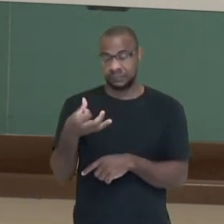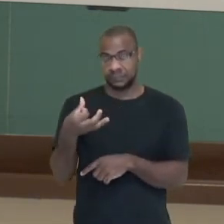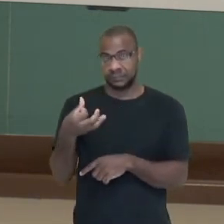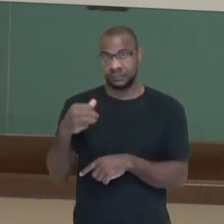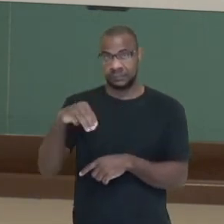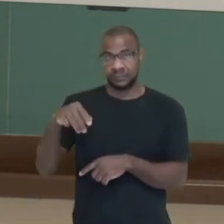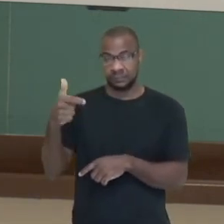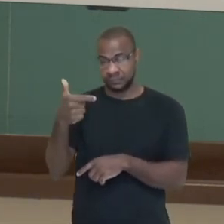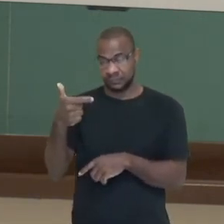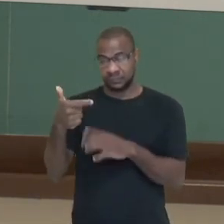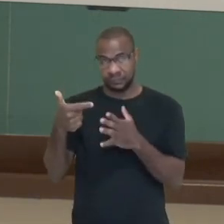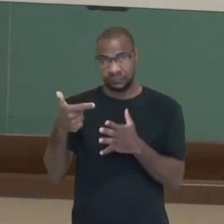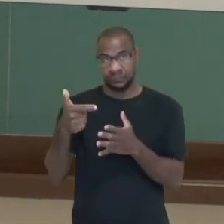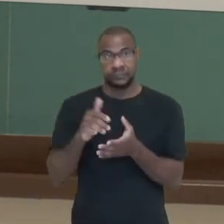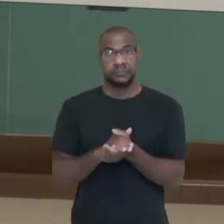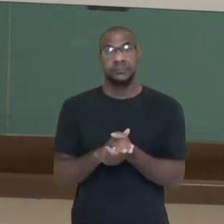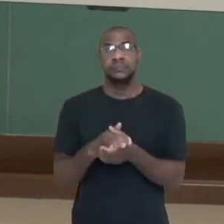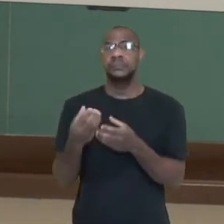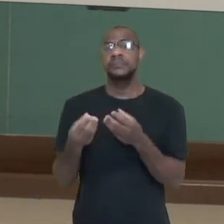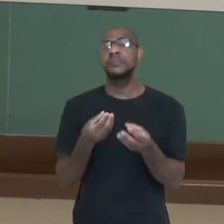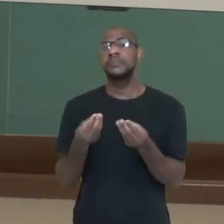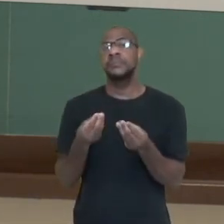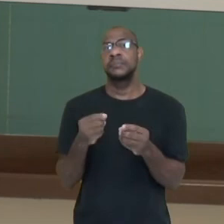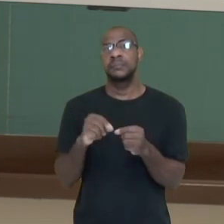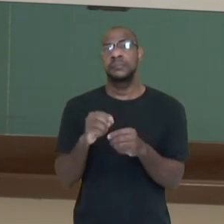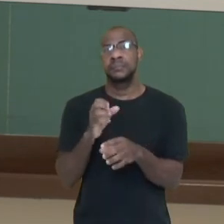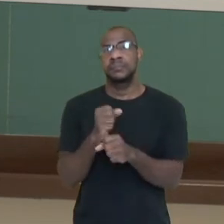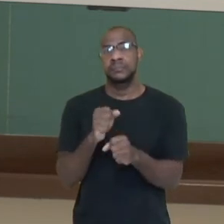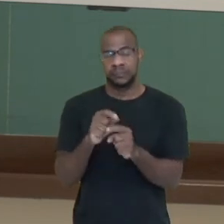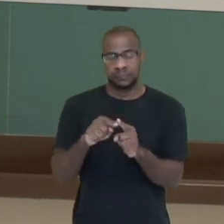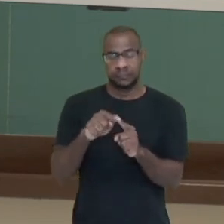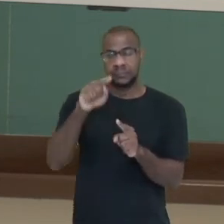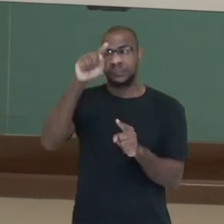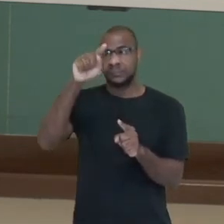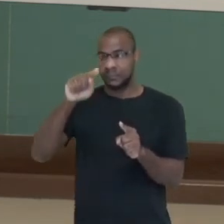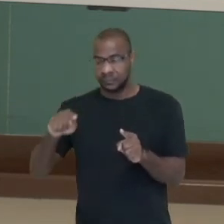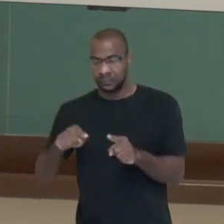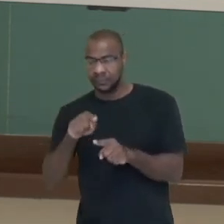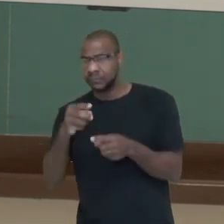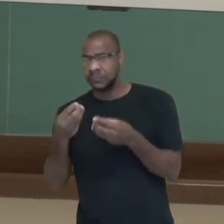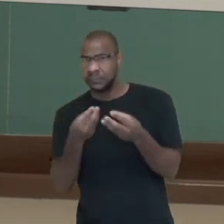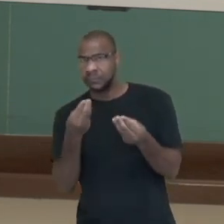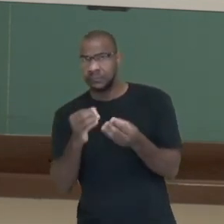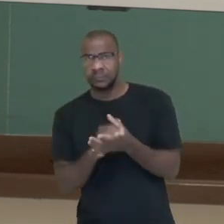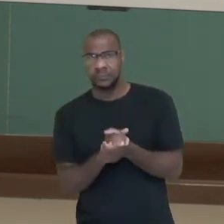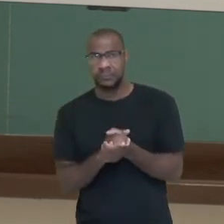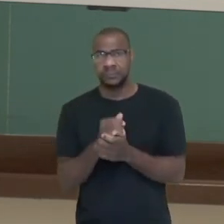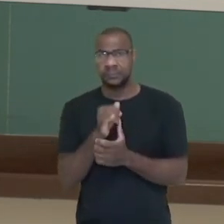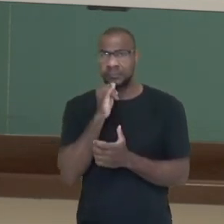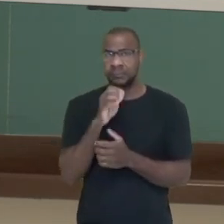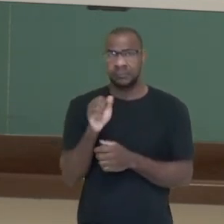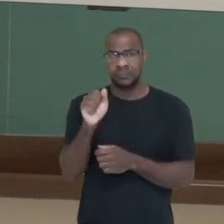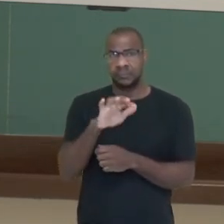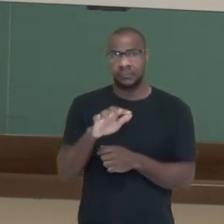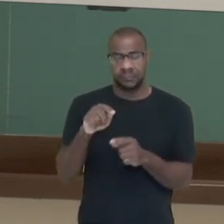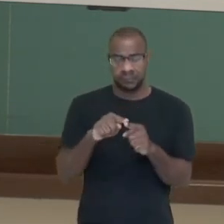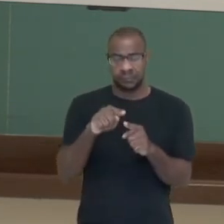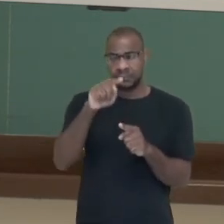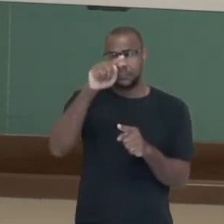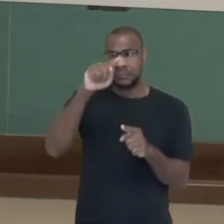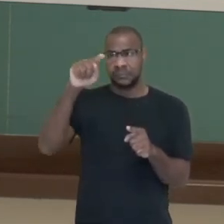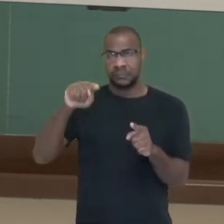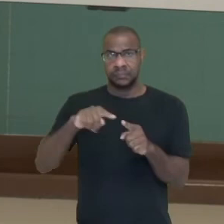agora, então, como que eu vou fazer o cálculo da área do triângulo? Tranquilo, né, gente? Se a área do quadrado